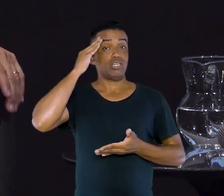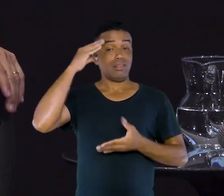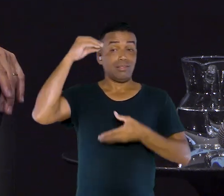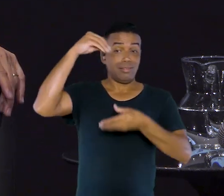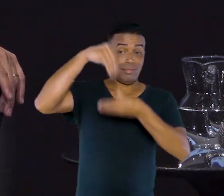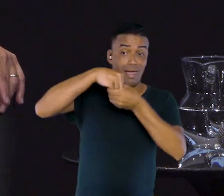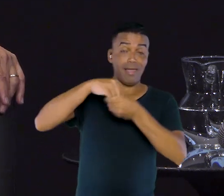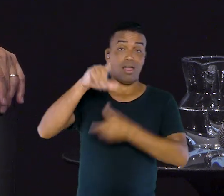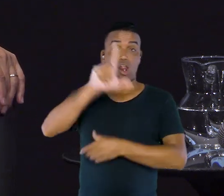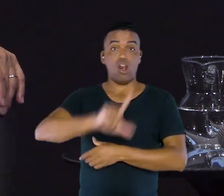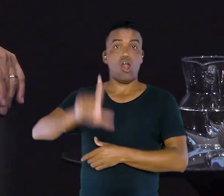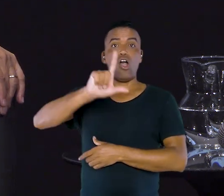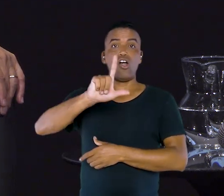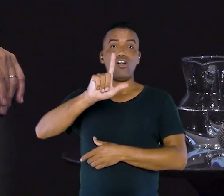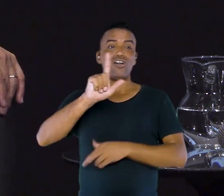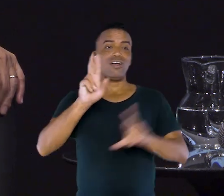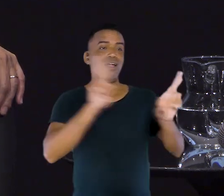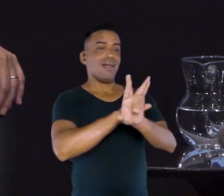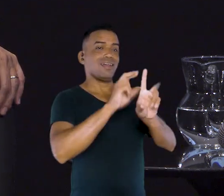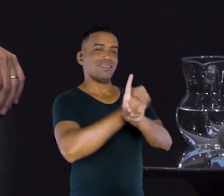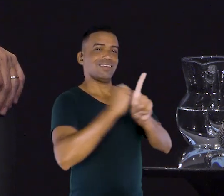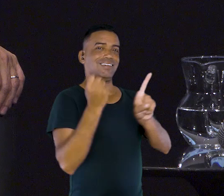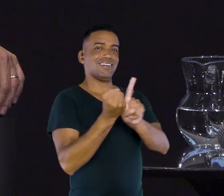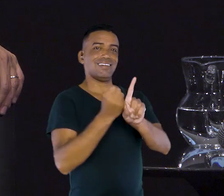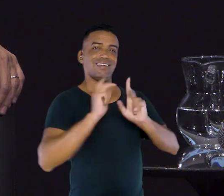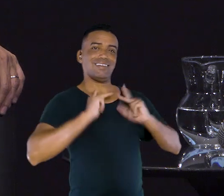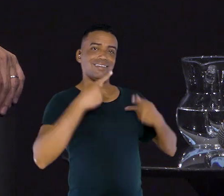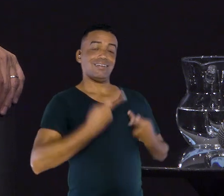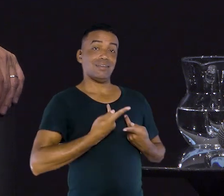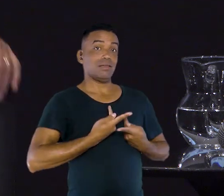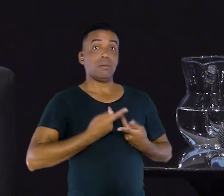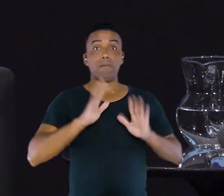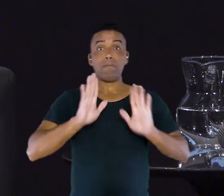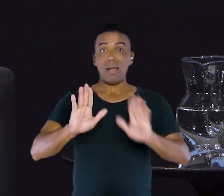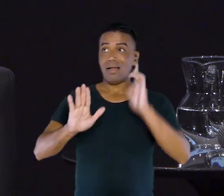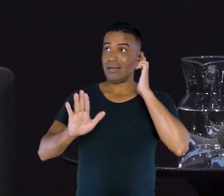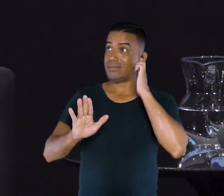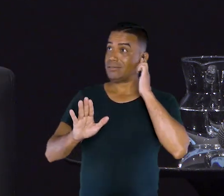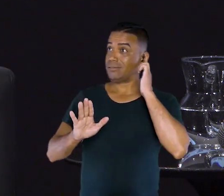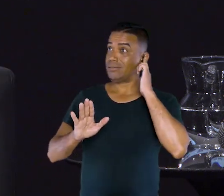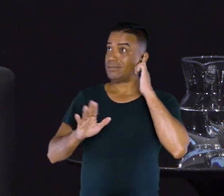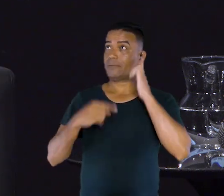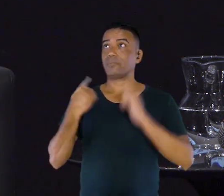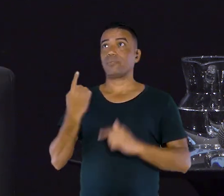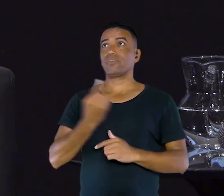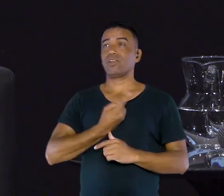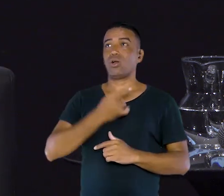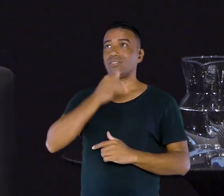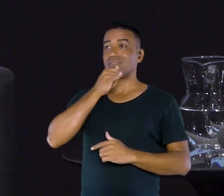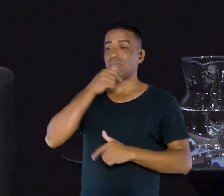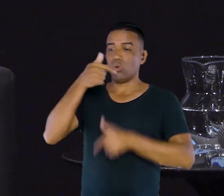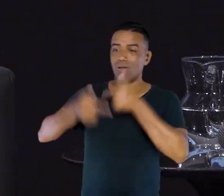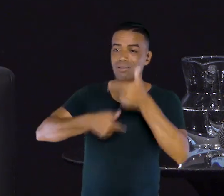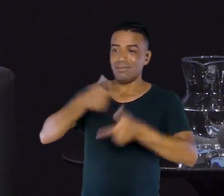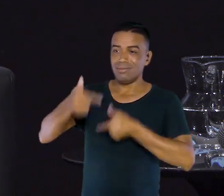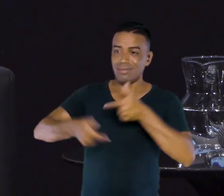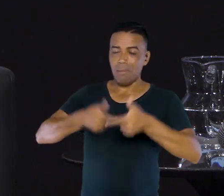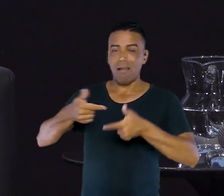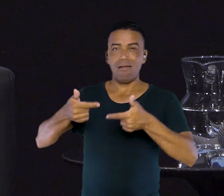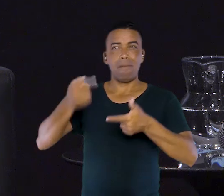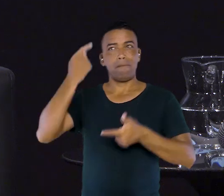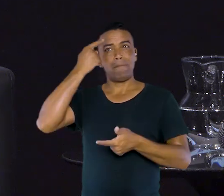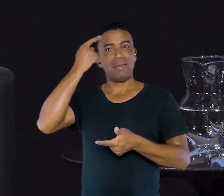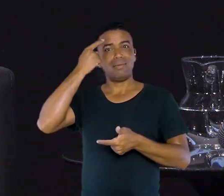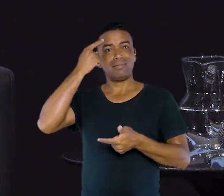mesma lógica das relações sociais, e que, portanto, a gente não precisa, né, se a gente trabalhar com esse